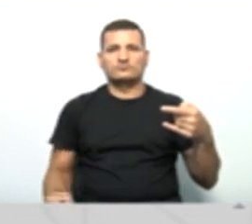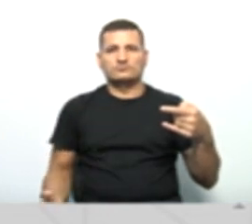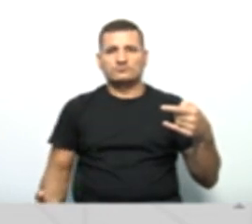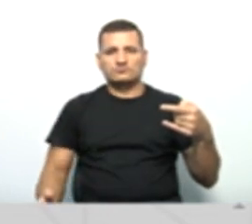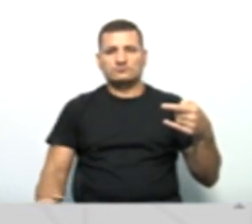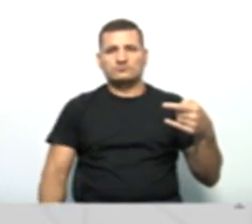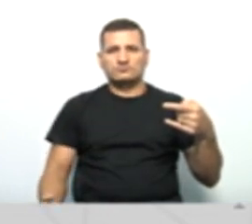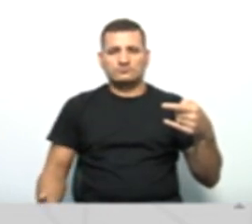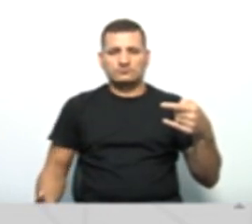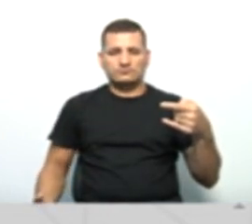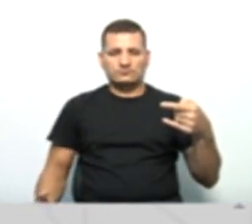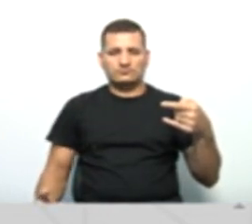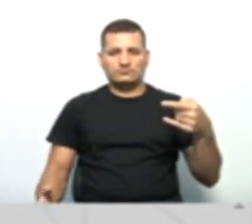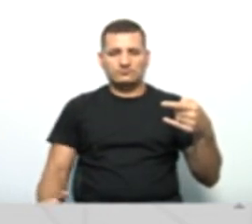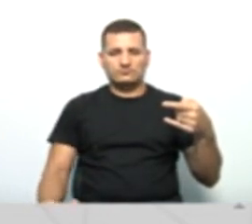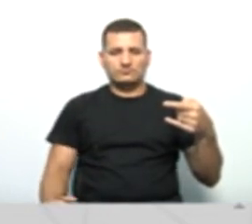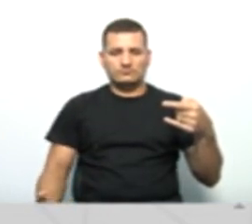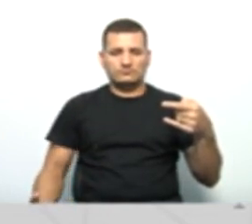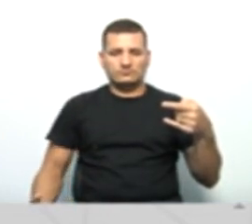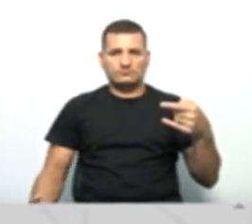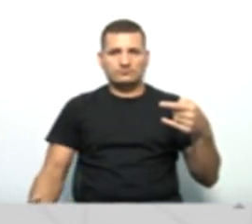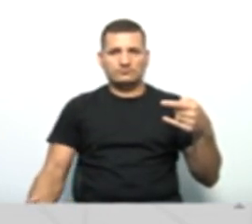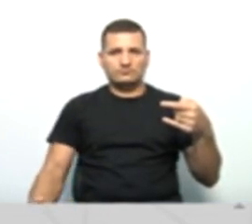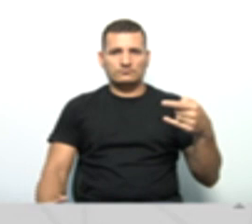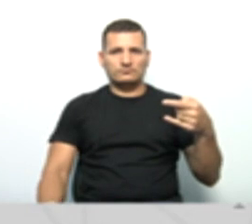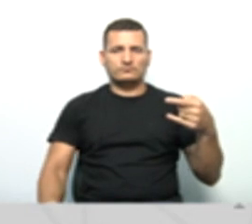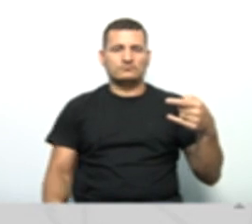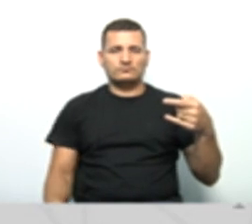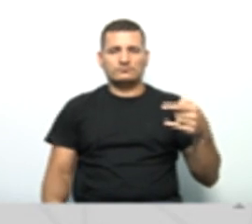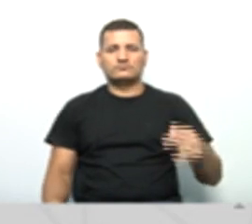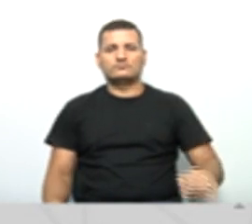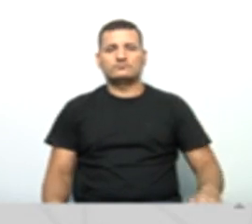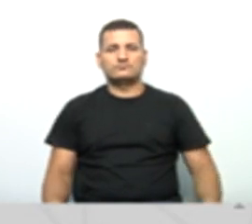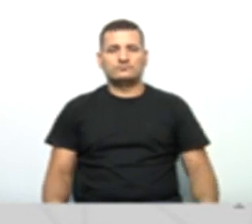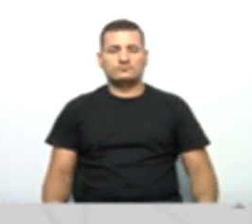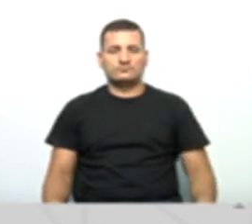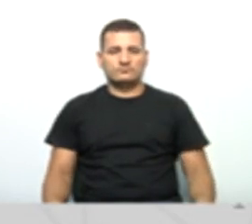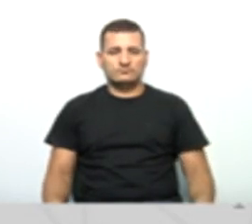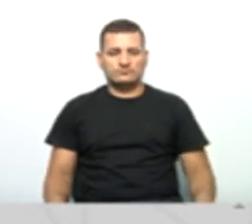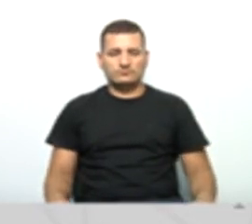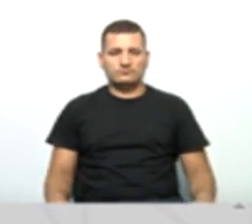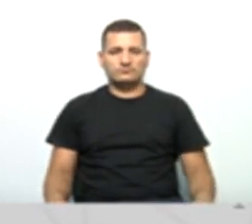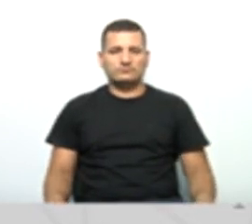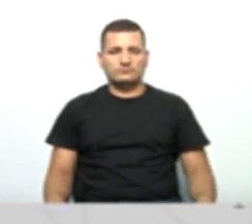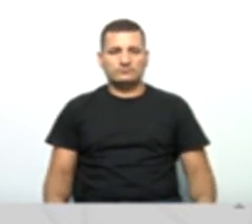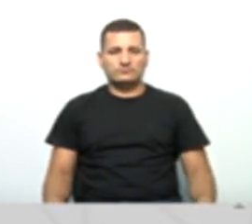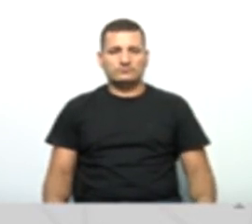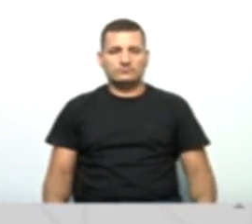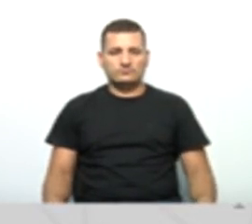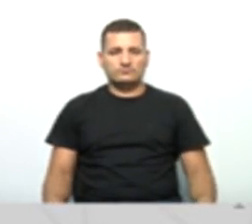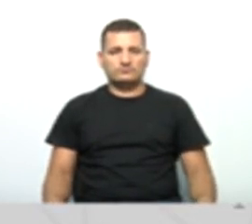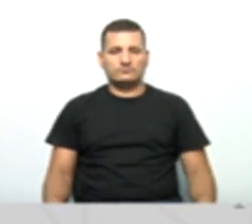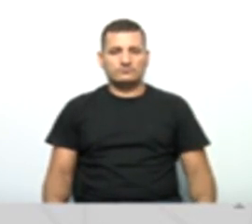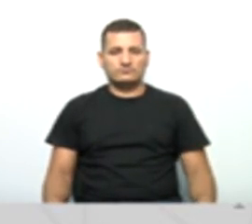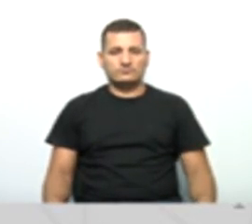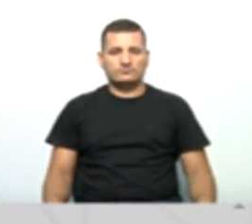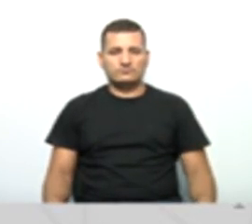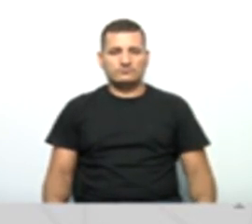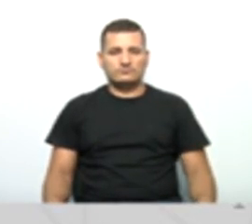3, posição negativa. E o 10 é a última posição dos negativos. Ok? Beleza?